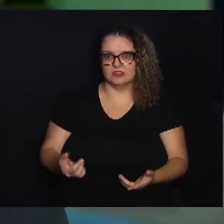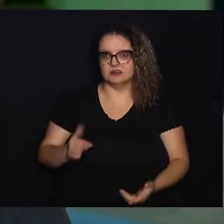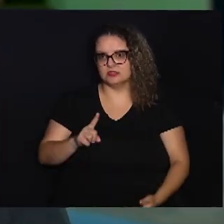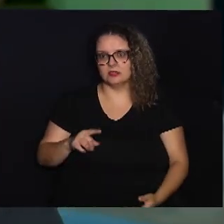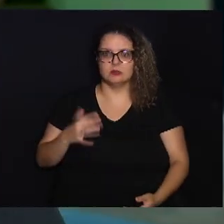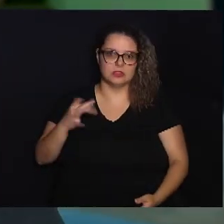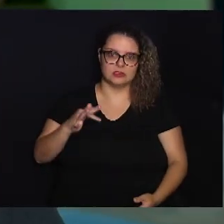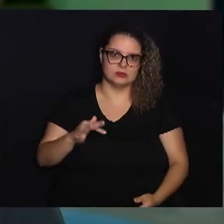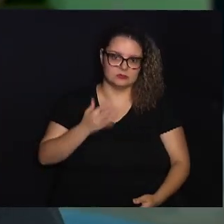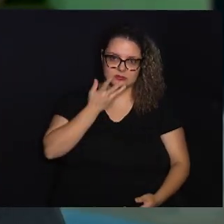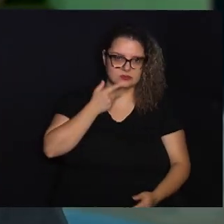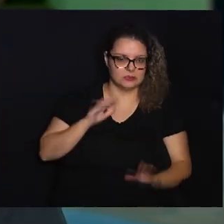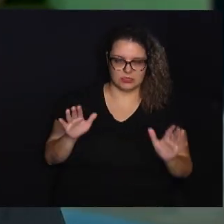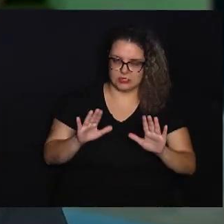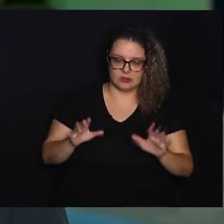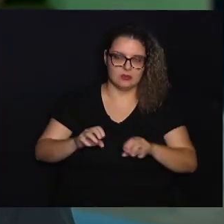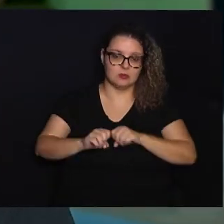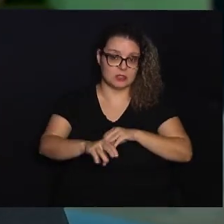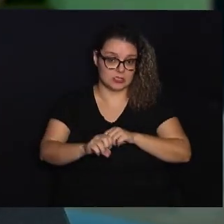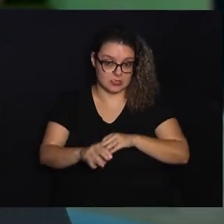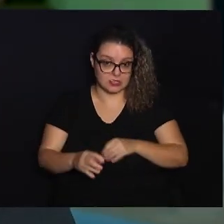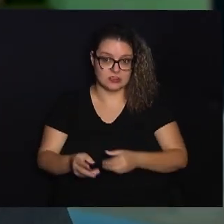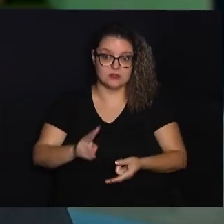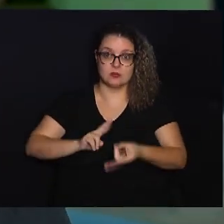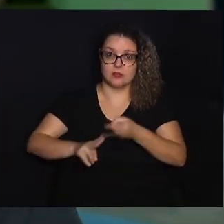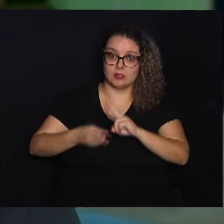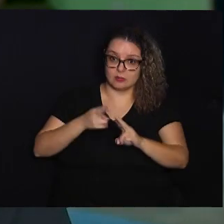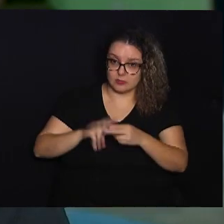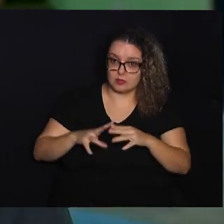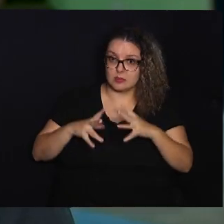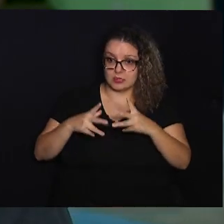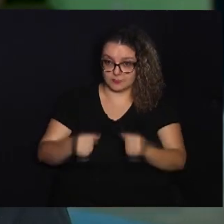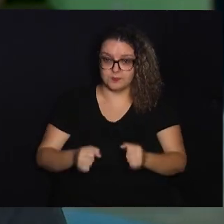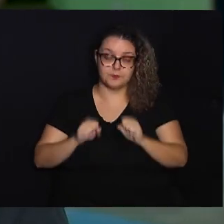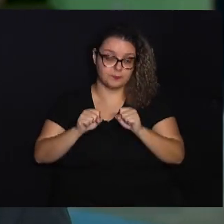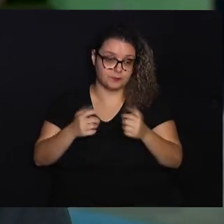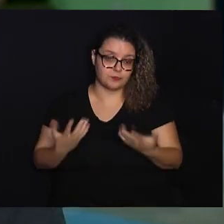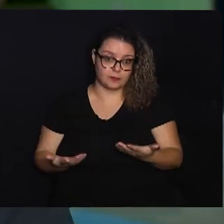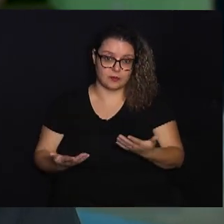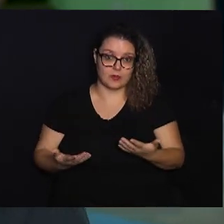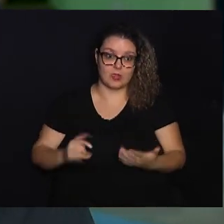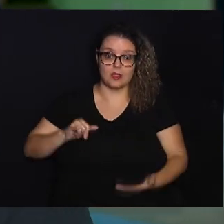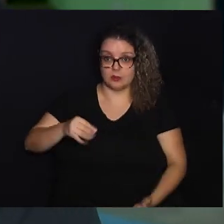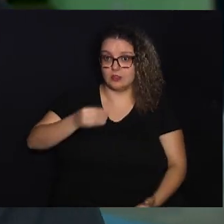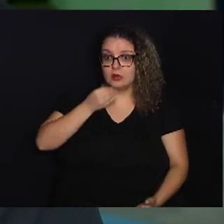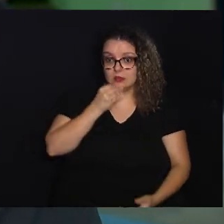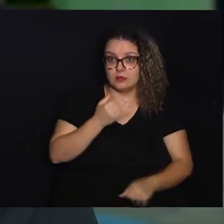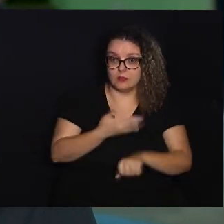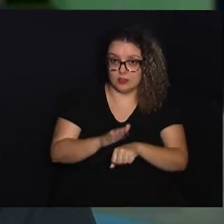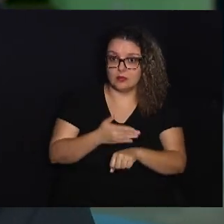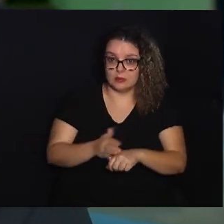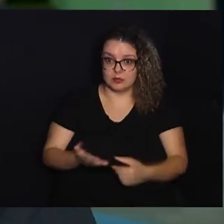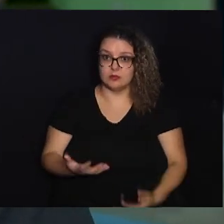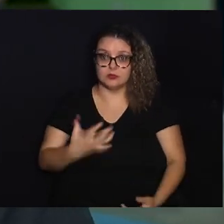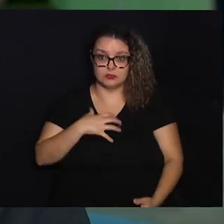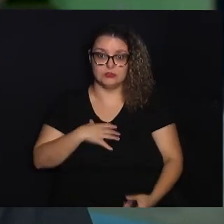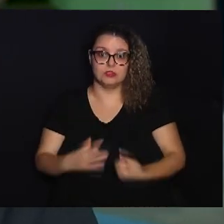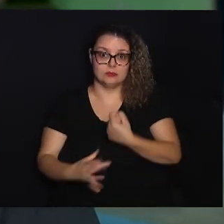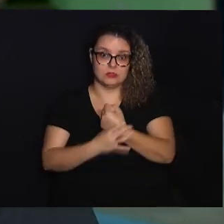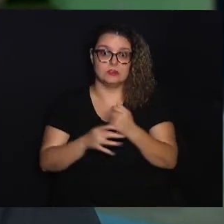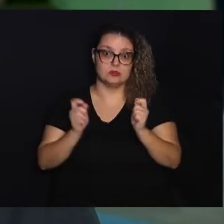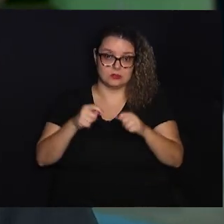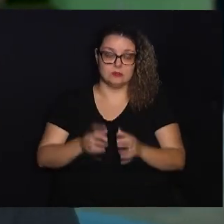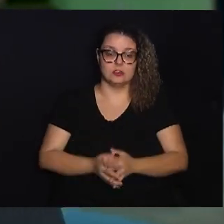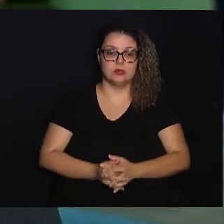não é para machucar a criançada, muito pelo contrário, é para ensinar uma habilidade, tudo, e que ela possa fazer essa prática